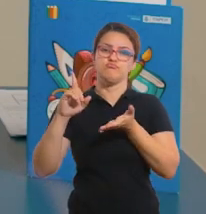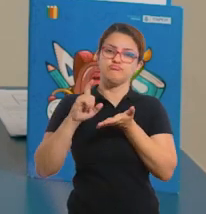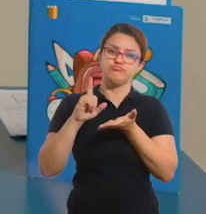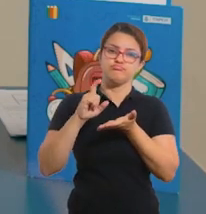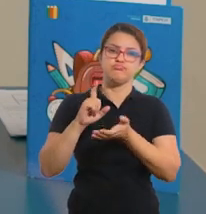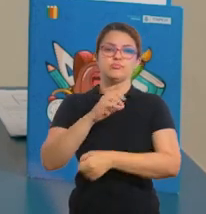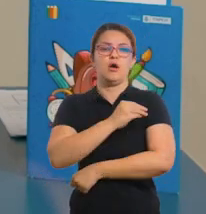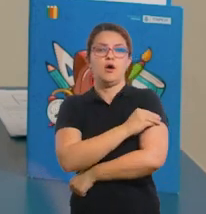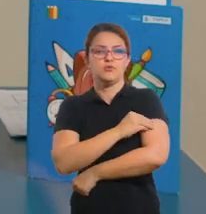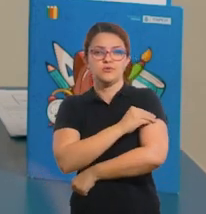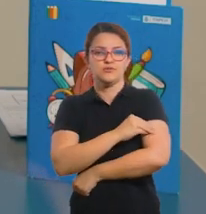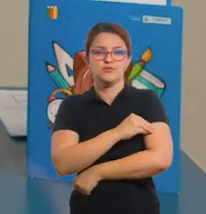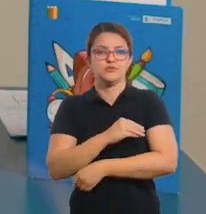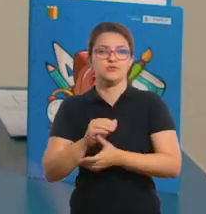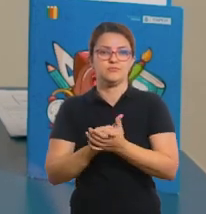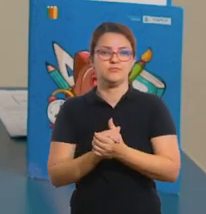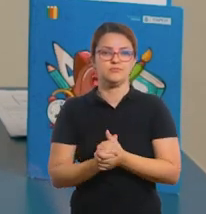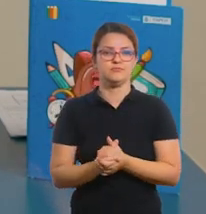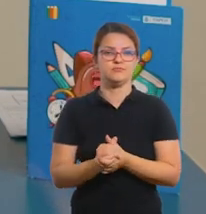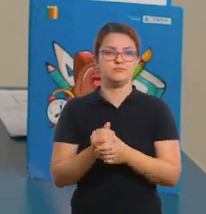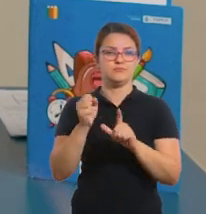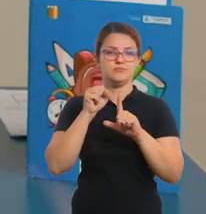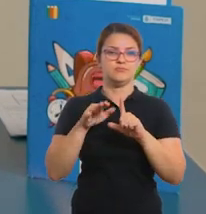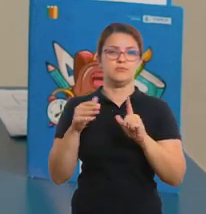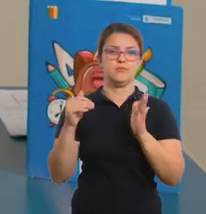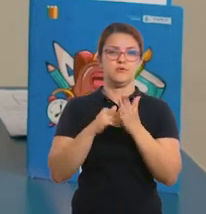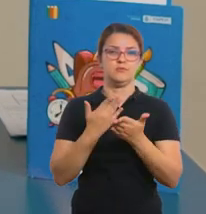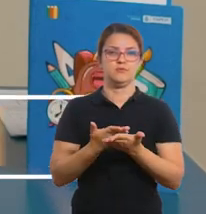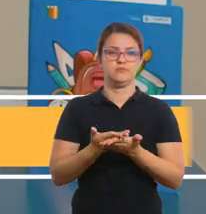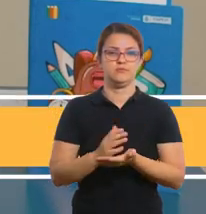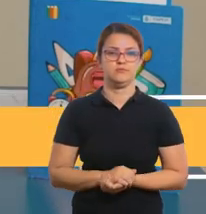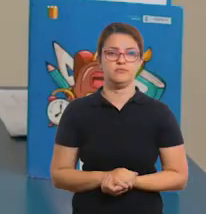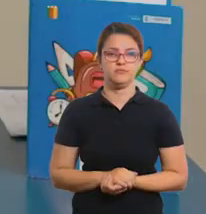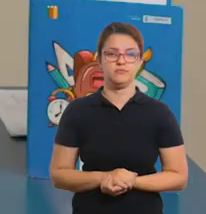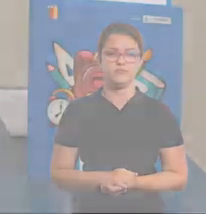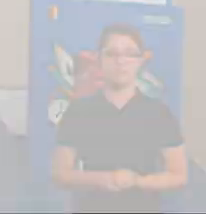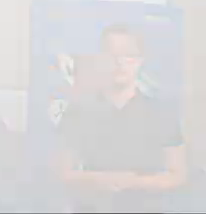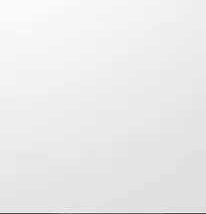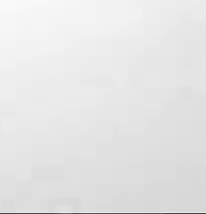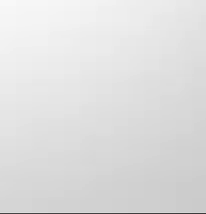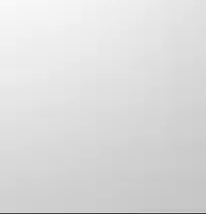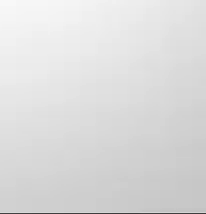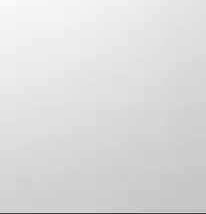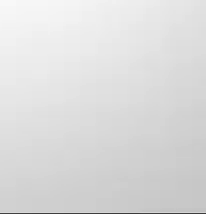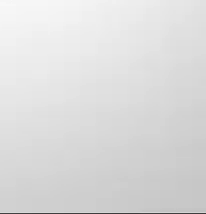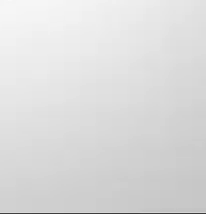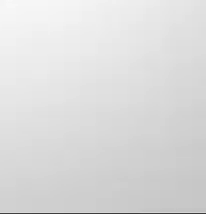casa, use o álcool em gel, compartilhe o link com todos os amigos e até a próxima.